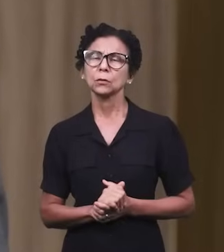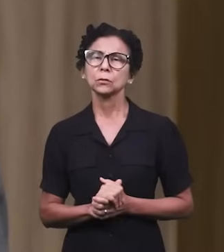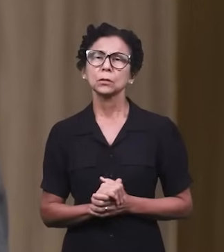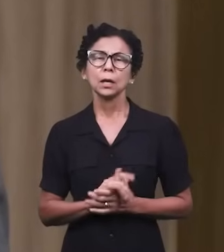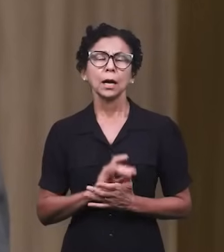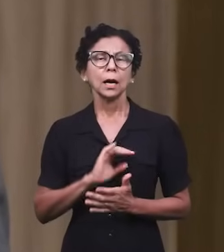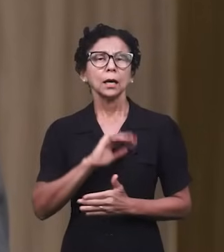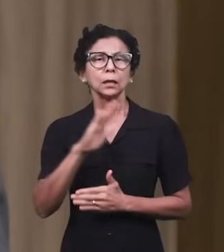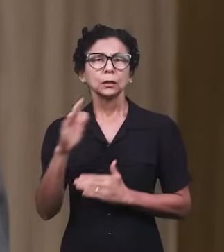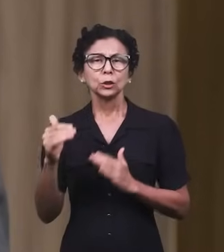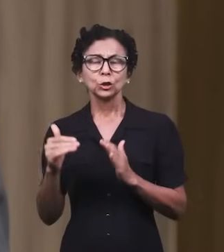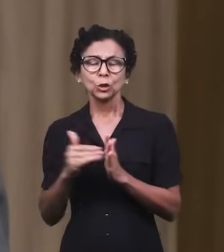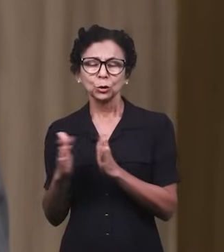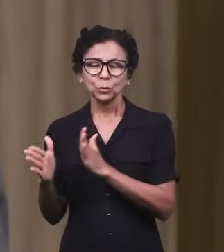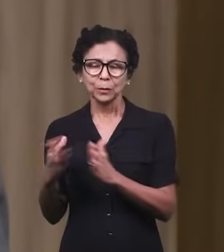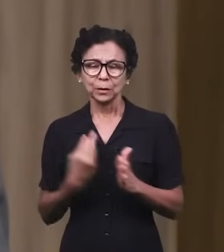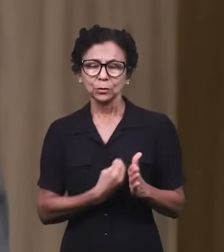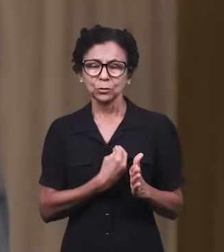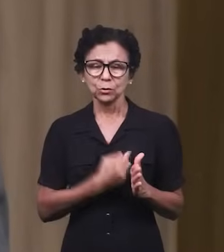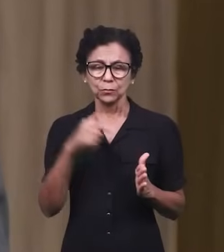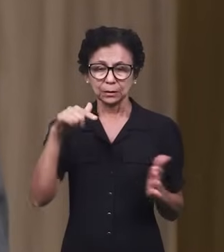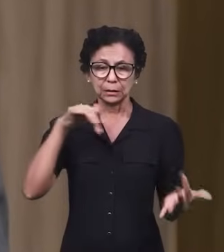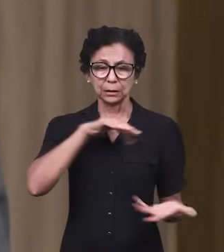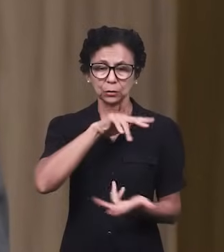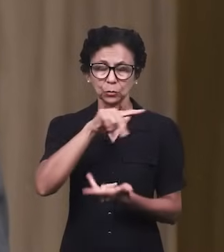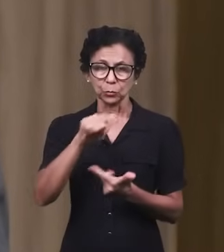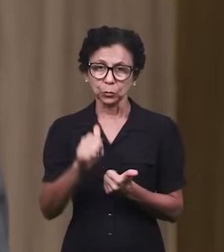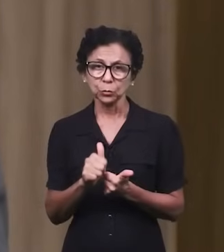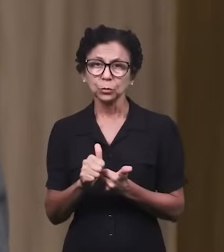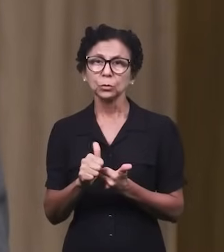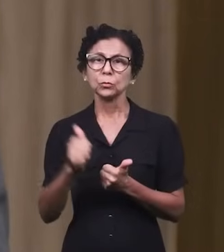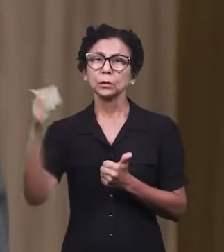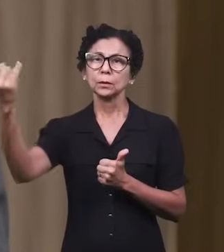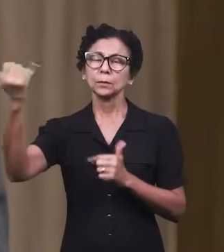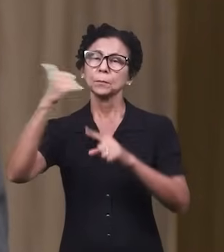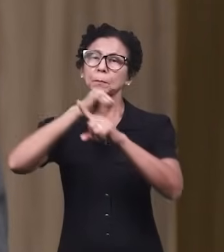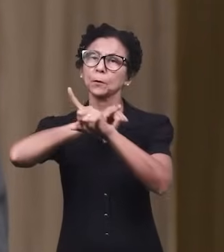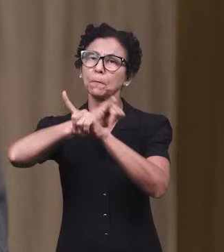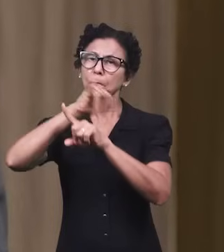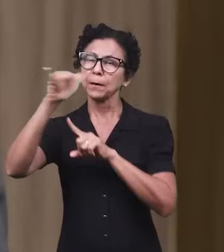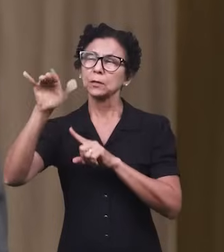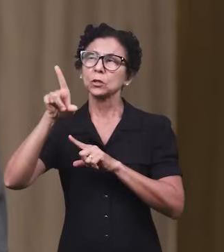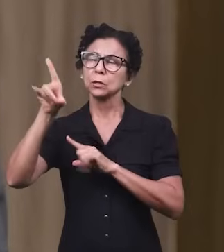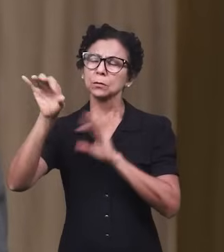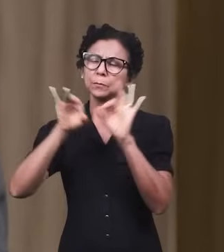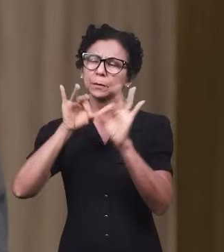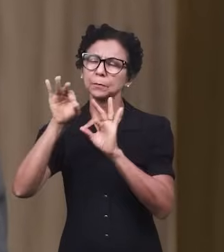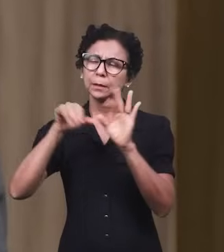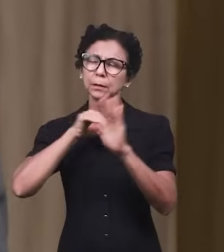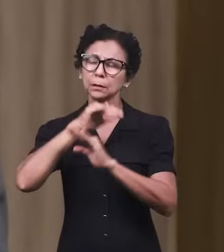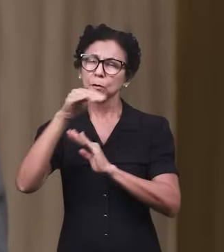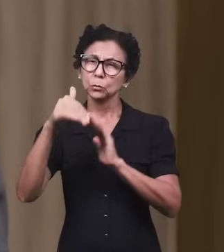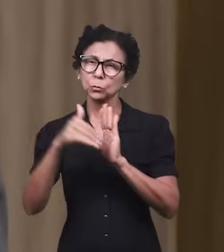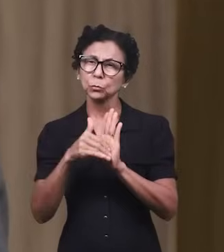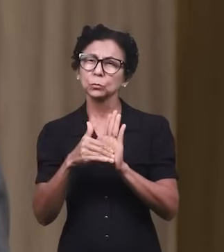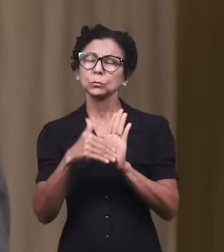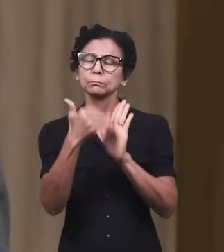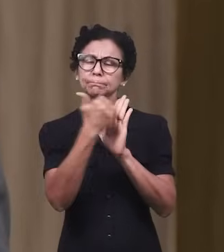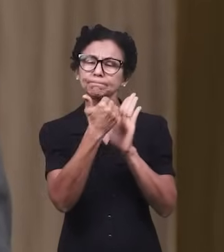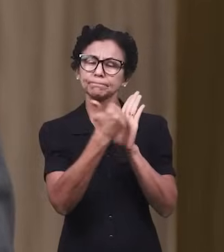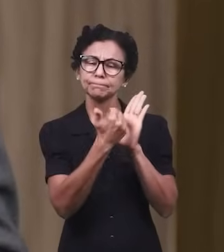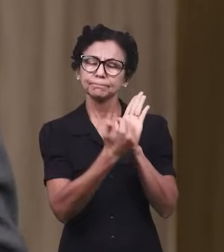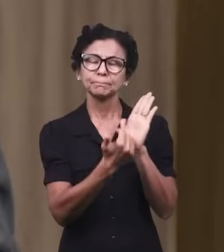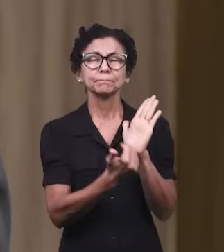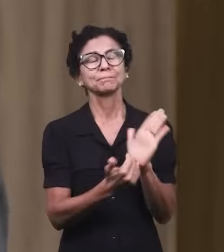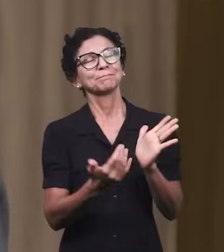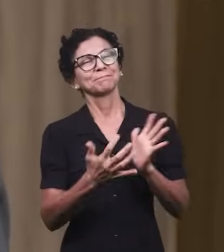seja, aquilo que é o projeto de Deus para aquela pessoa, para aquela família que serve ao Senhor,